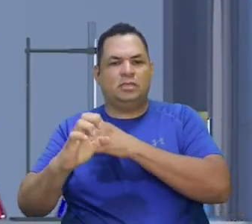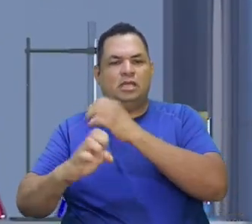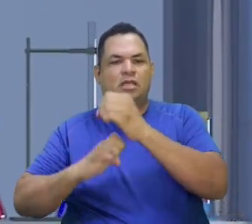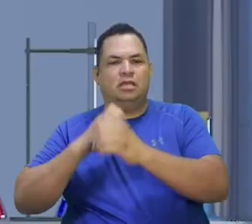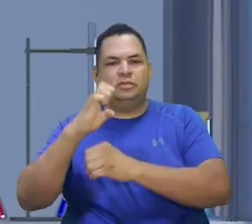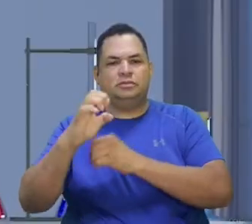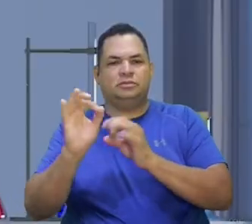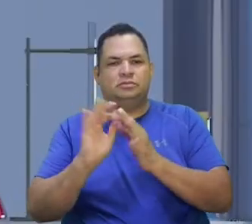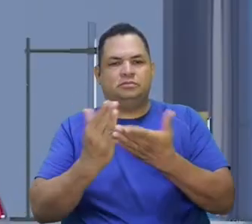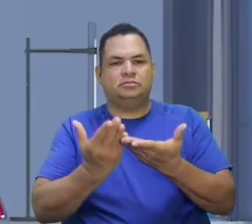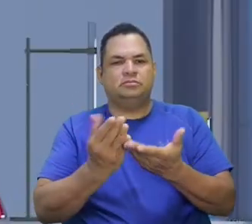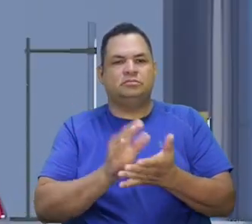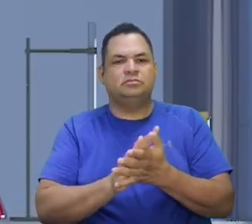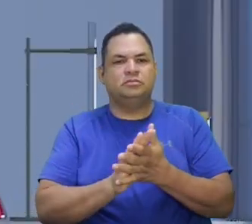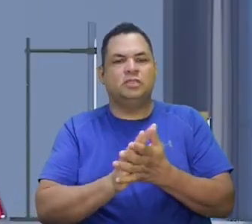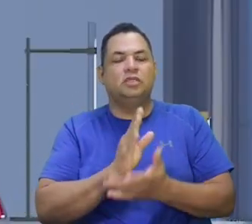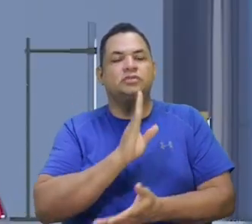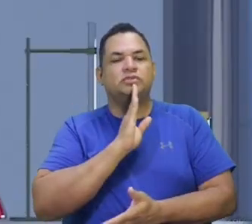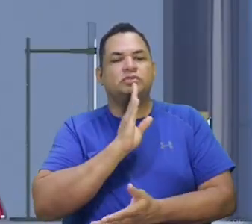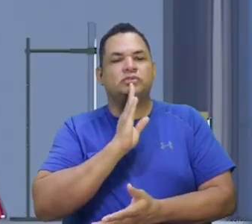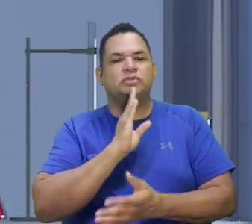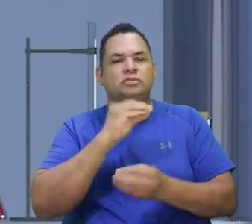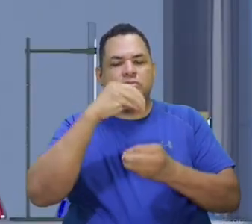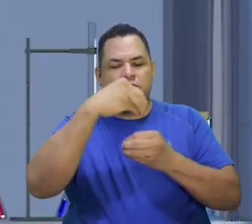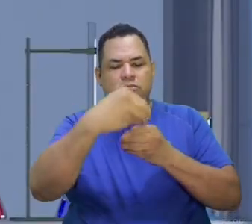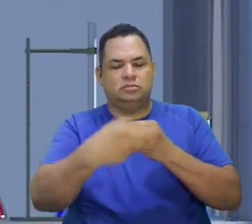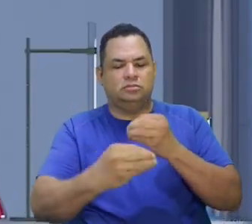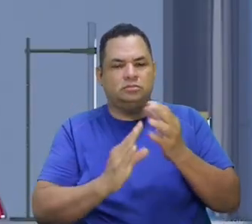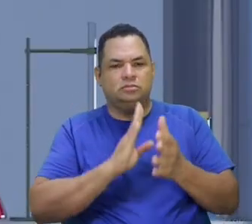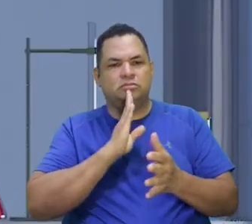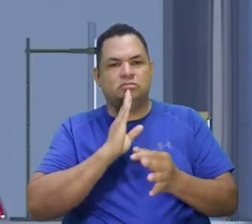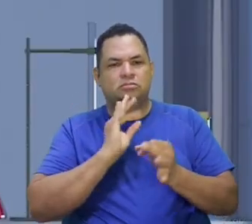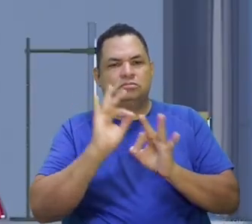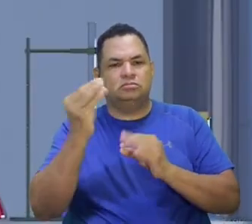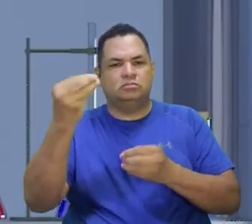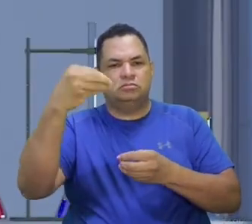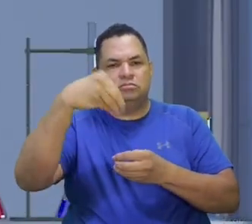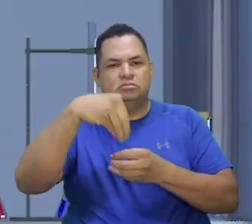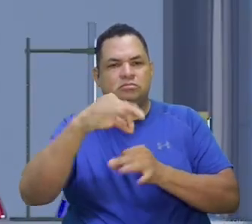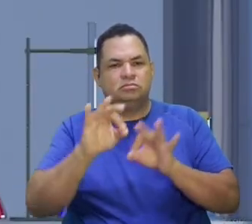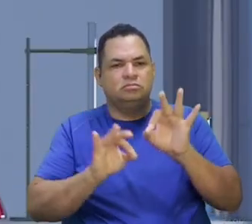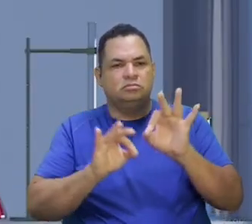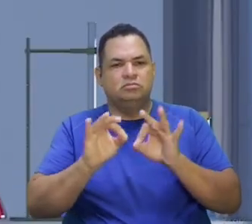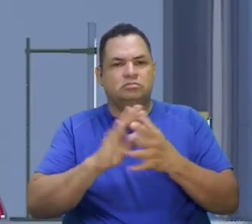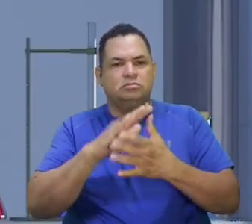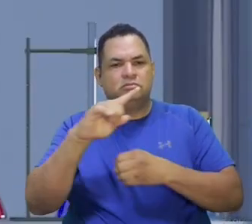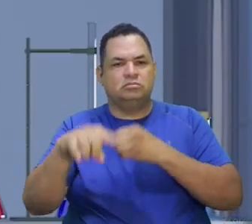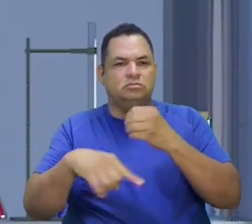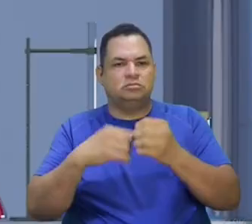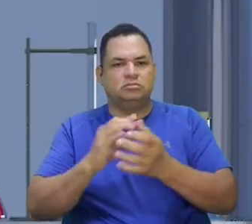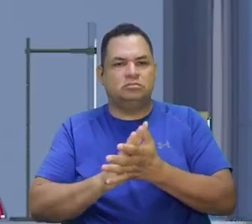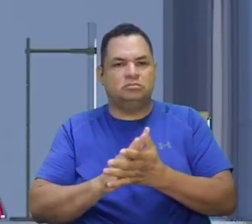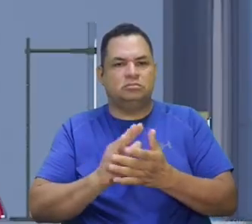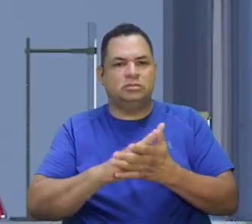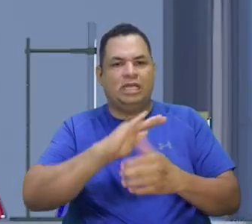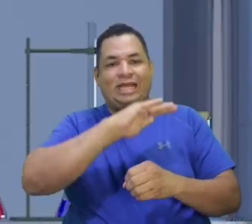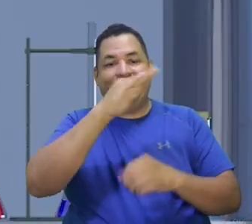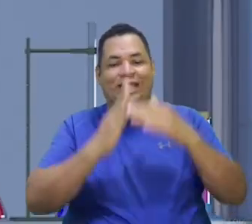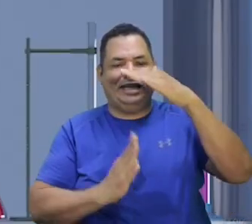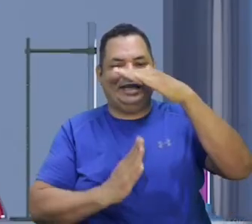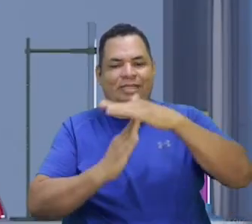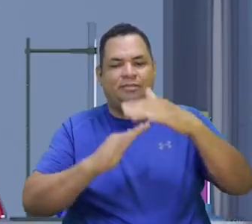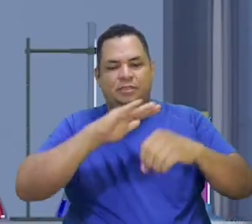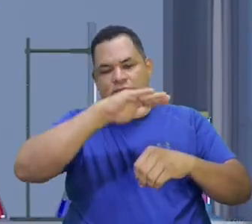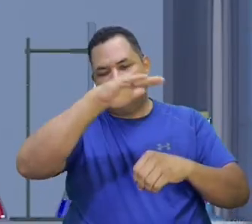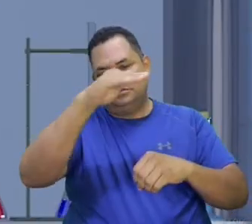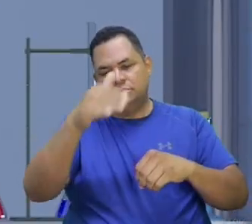as partículas que compõem o átomo e nós vimos que as ligações químicas elas ocorrem com os elétrons, lá na valência dos